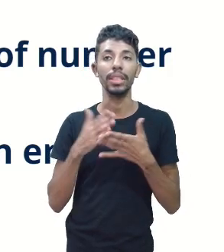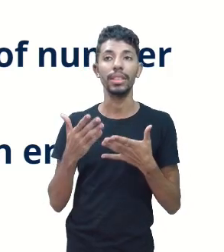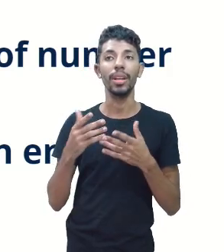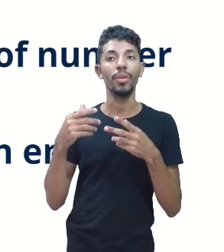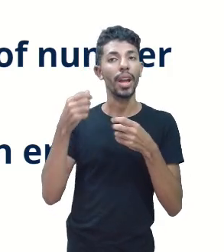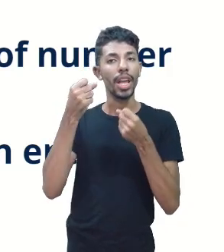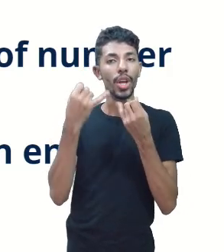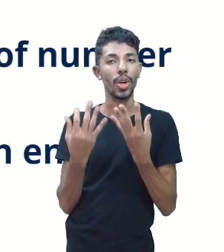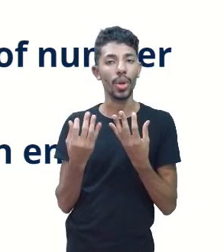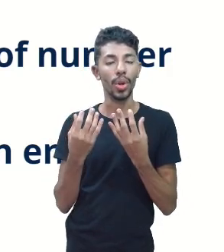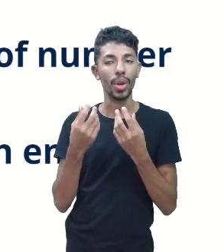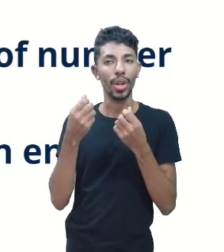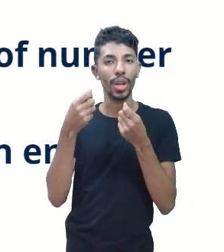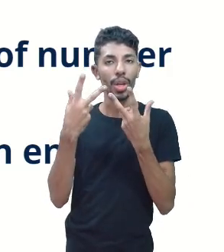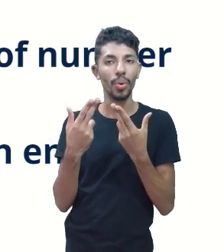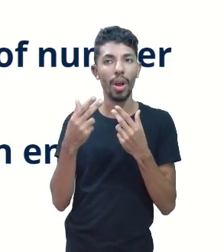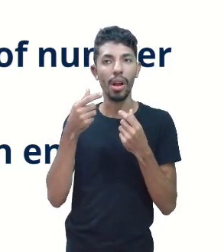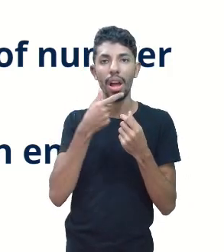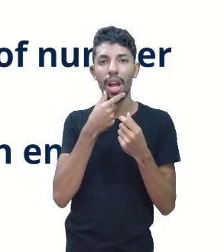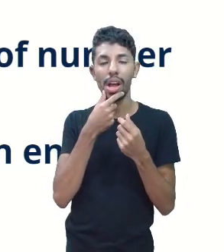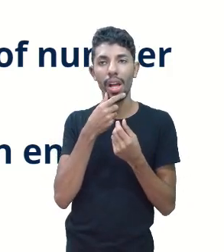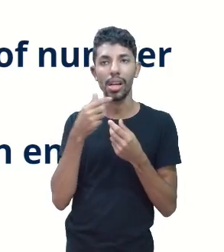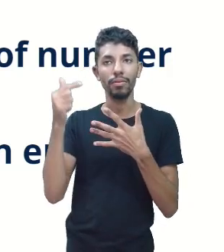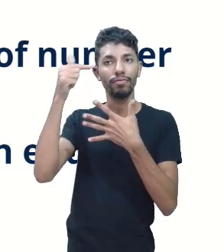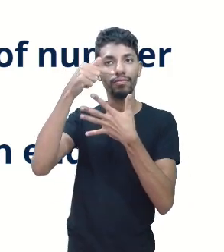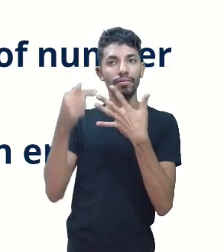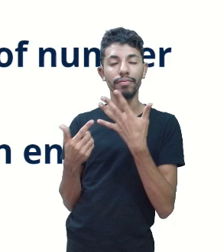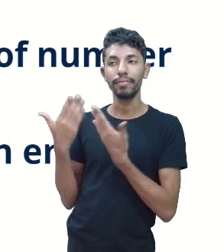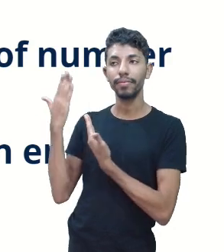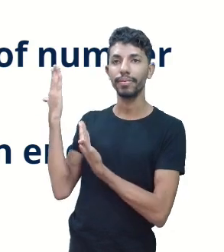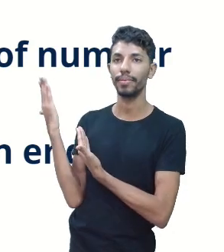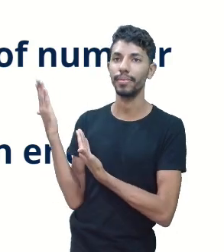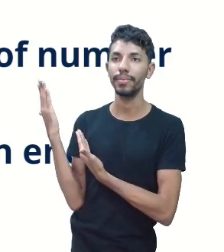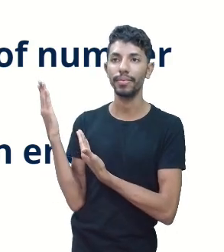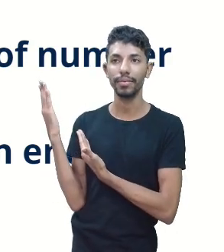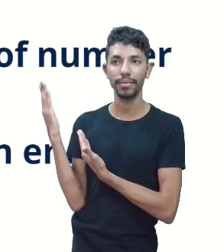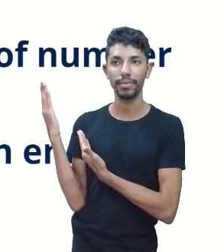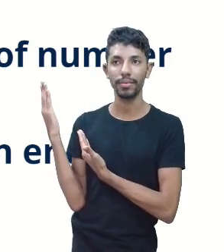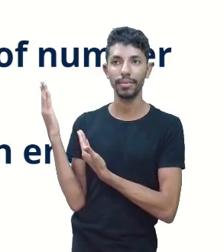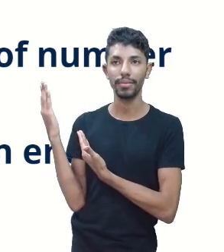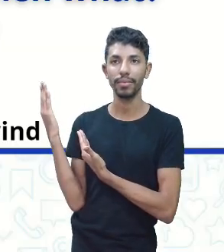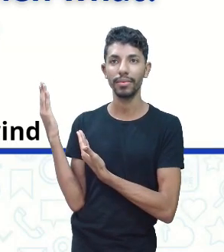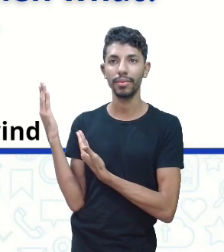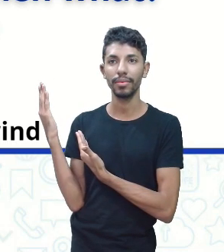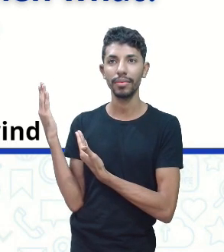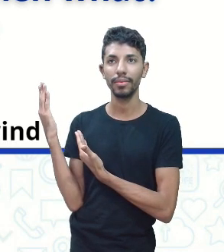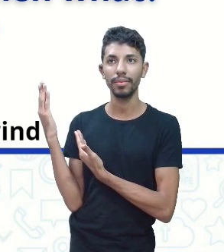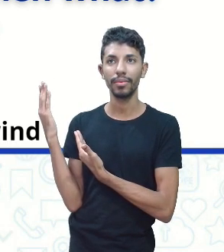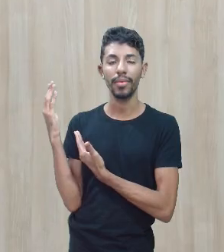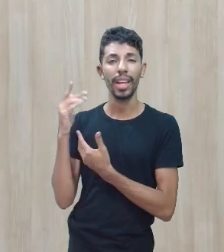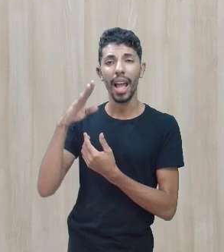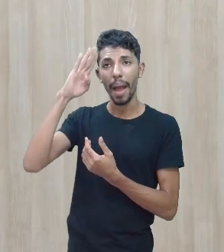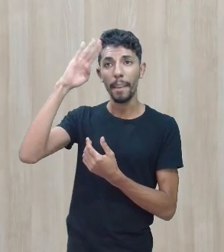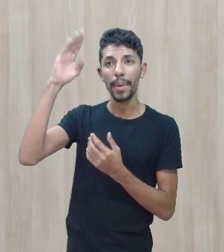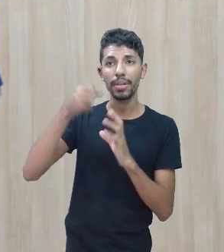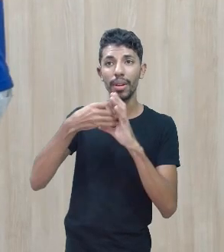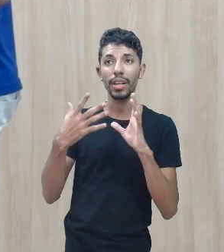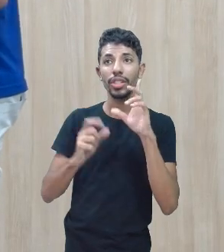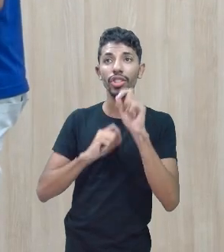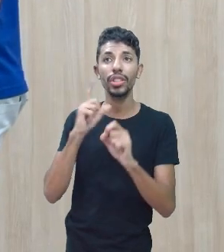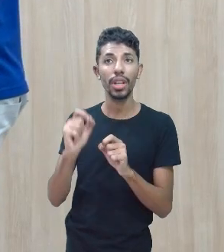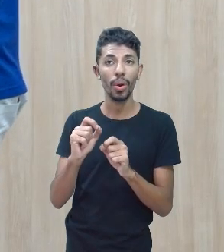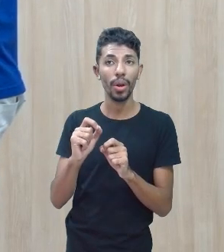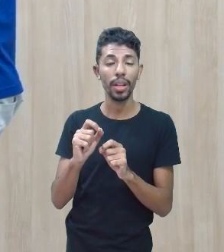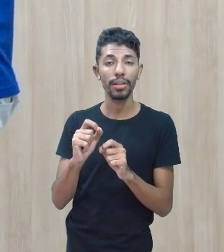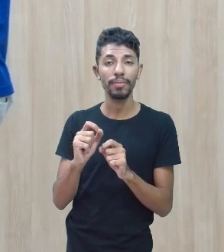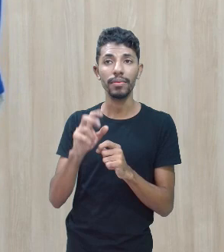né? E tá aí, como eu falei aqui em inglês aqui, ó. Text with just 50 words. Essa é a principal característica da mini saga, texto com 50